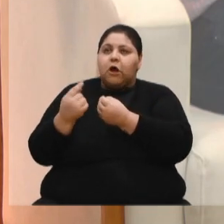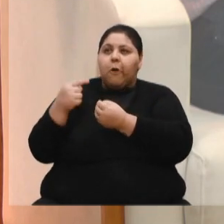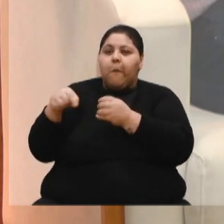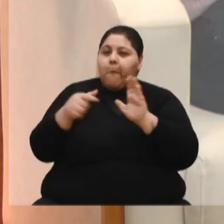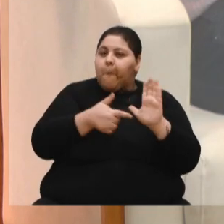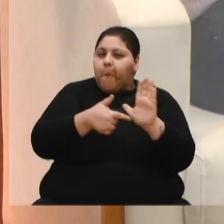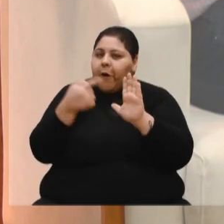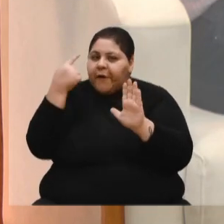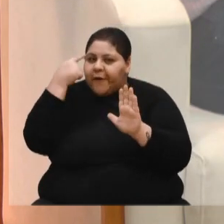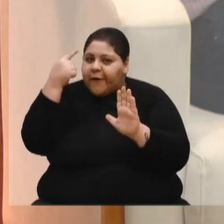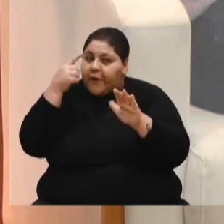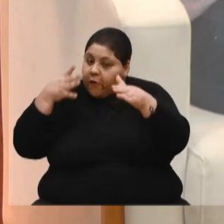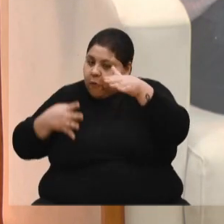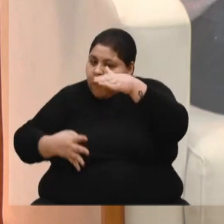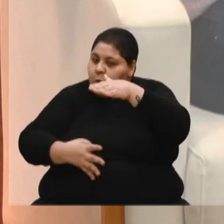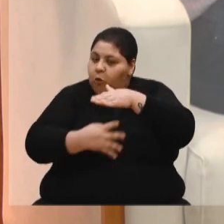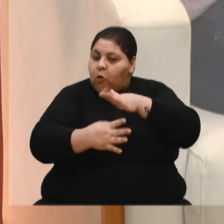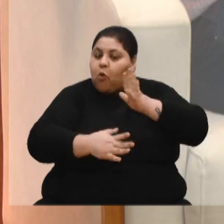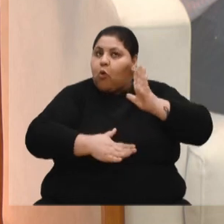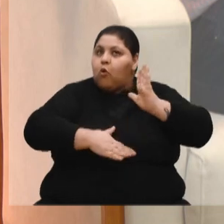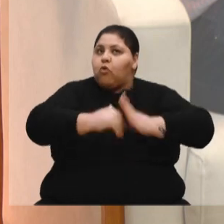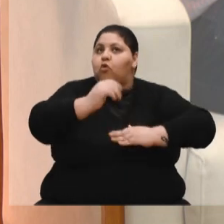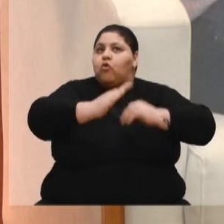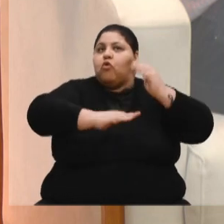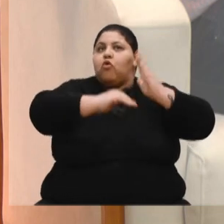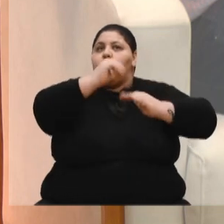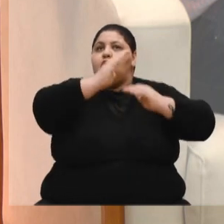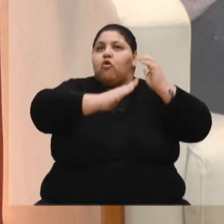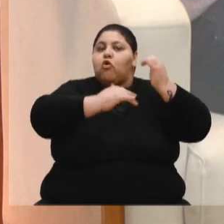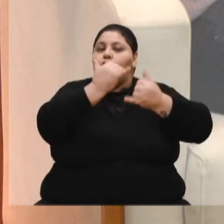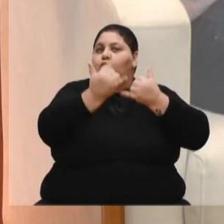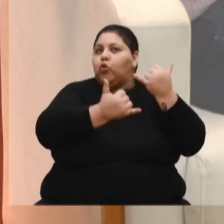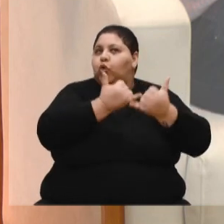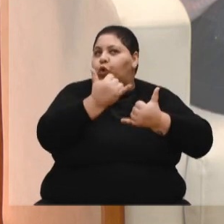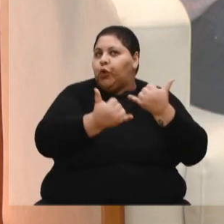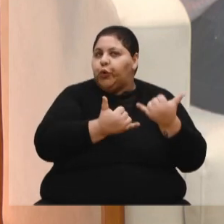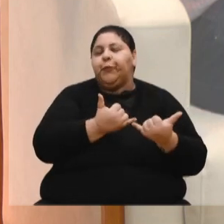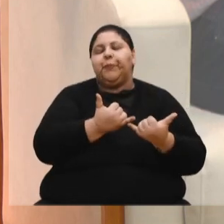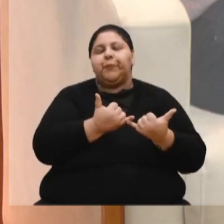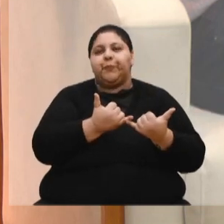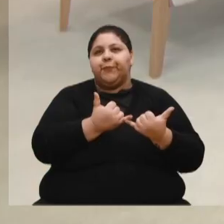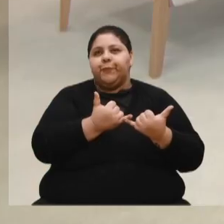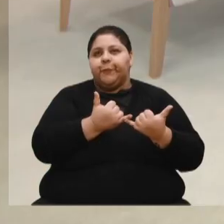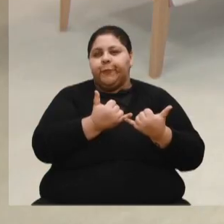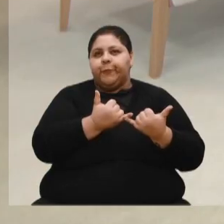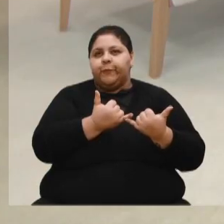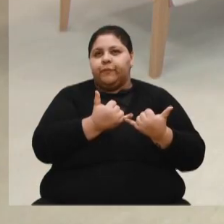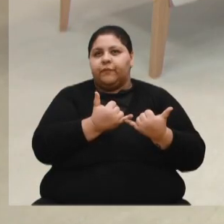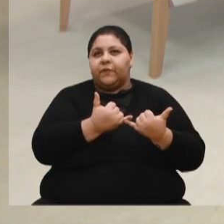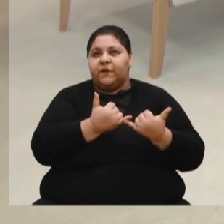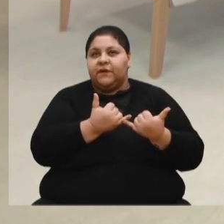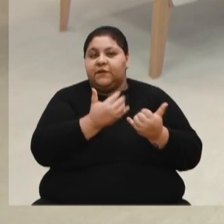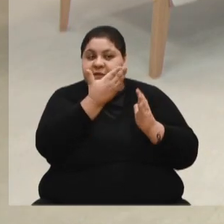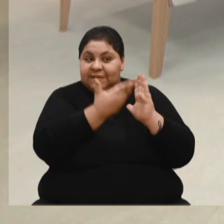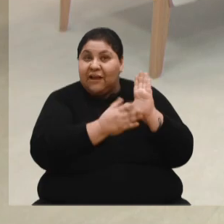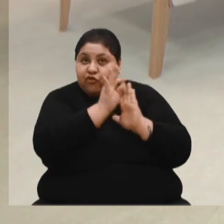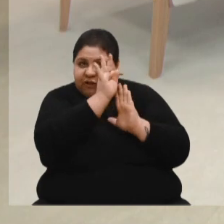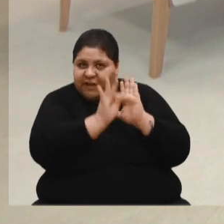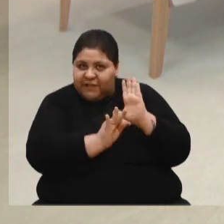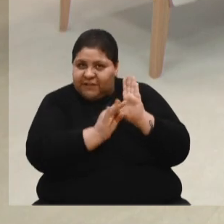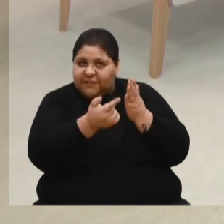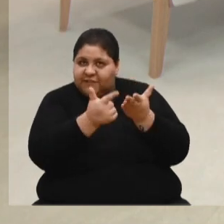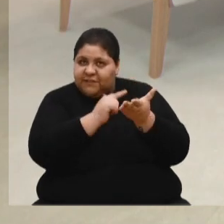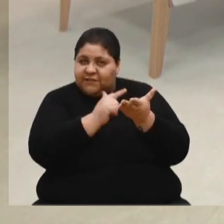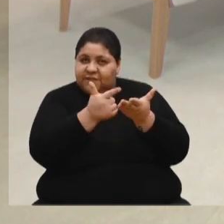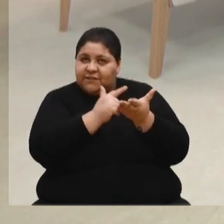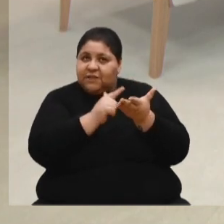de que os imigrantes construíram seus brinquedos, está no texto aqui do livro, né? Sua